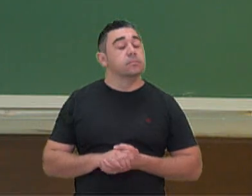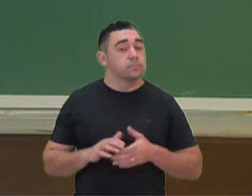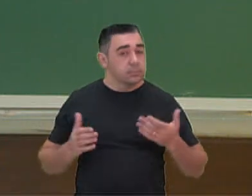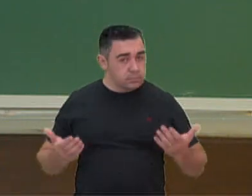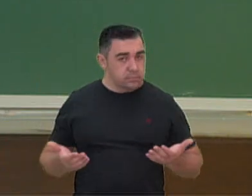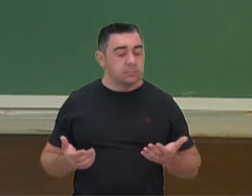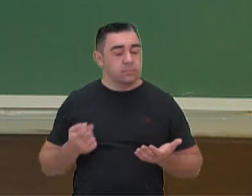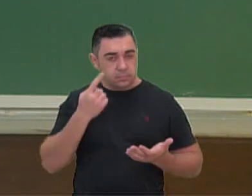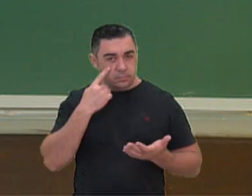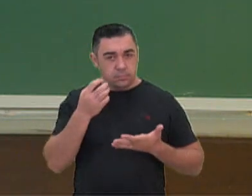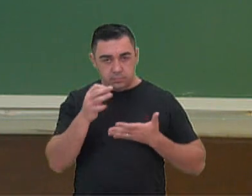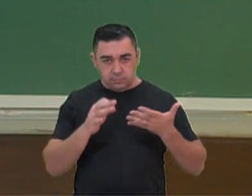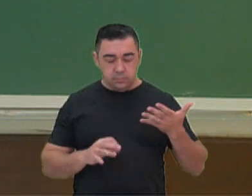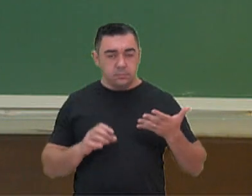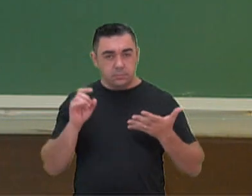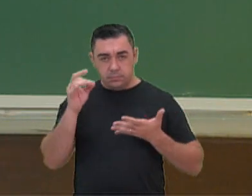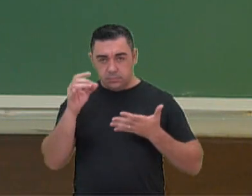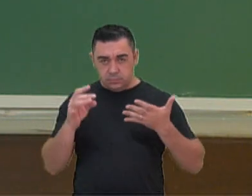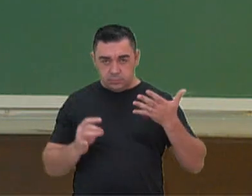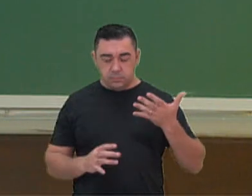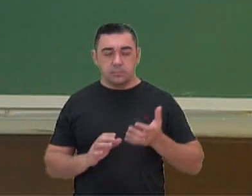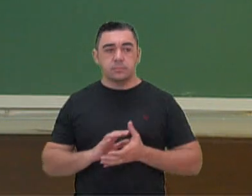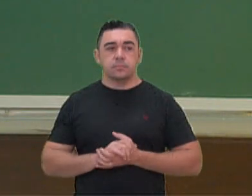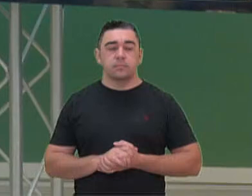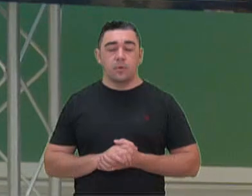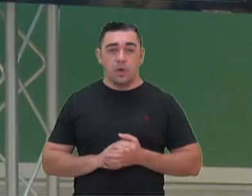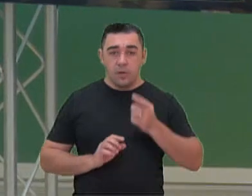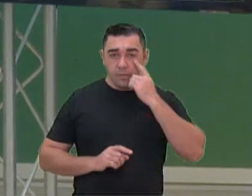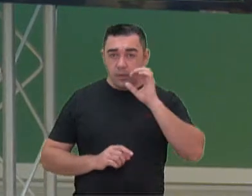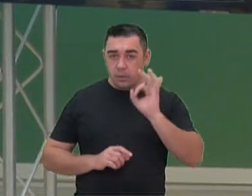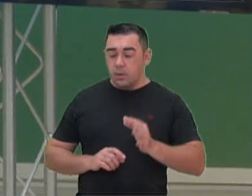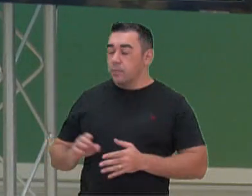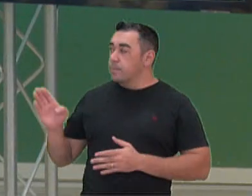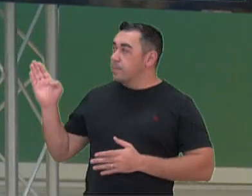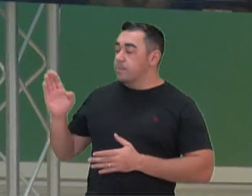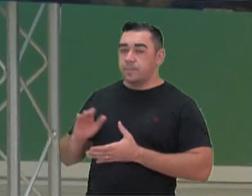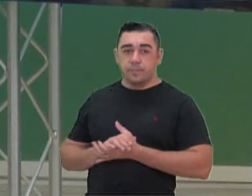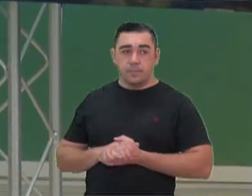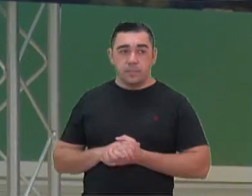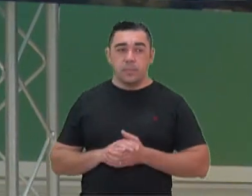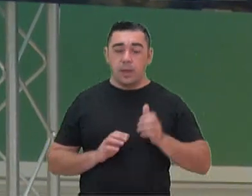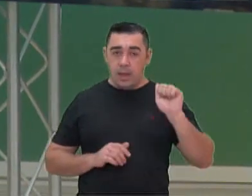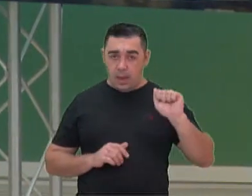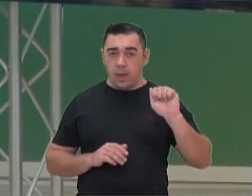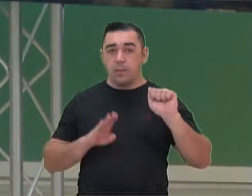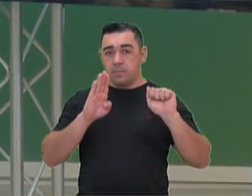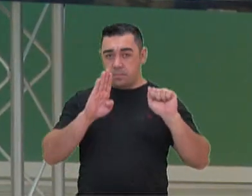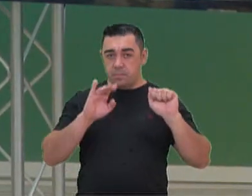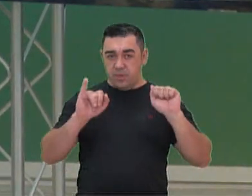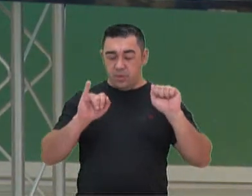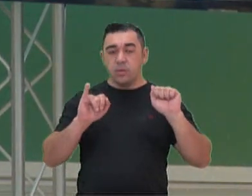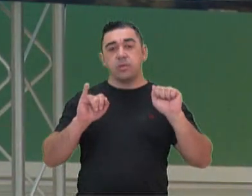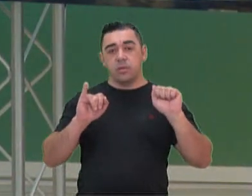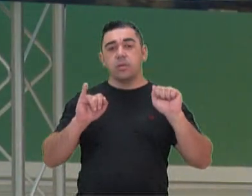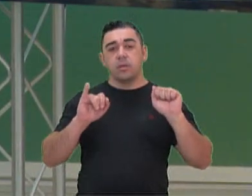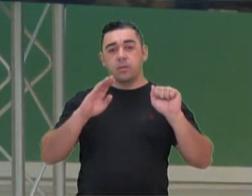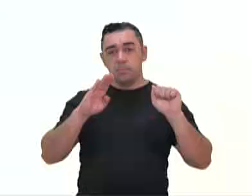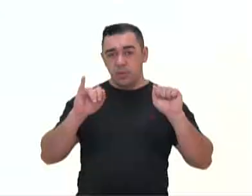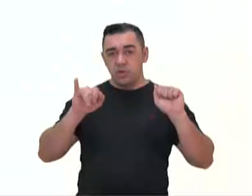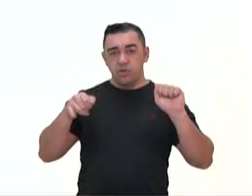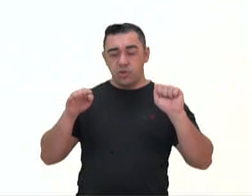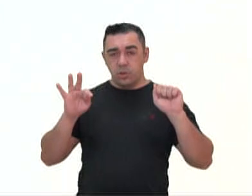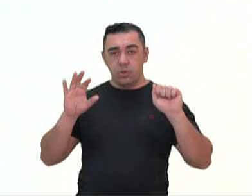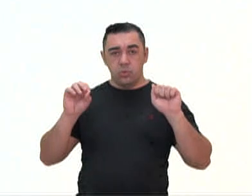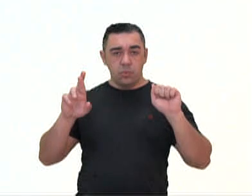Muito bem, vamos corrigir cada um dos itens. Veja se você acertou. O item A é bijetora. Essa função dada ela